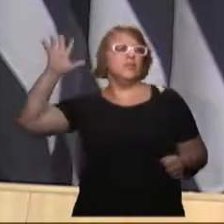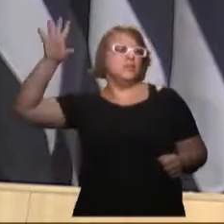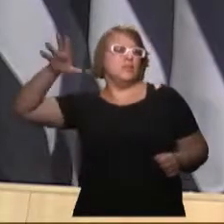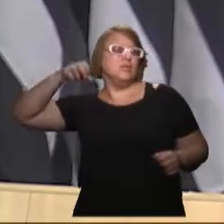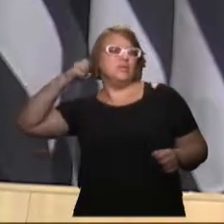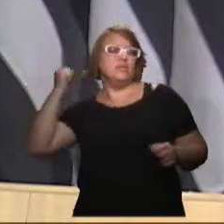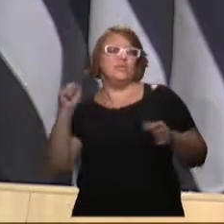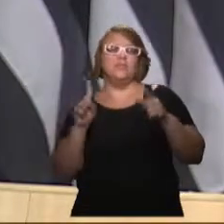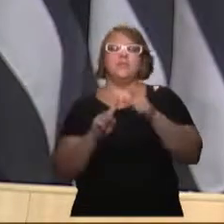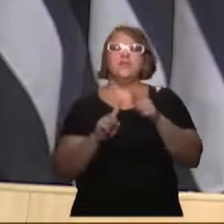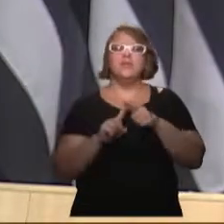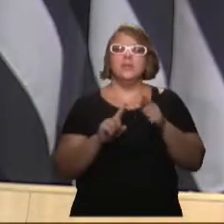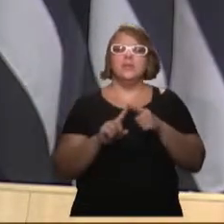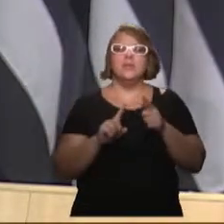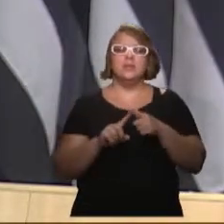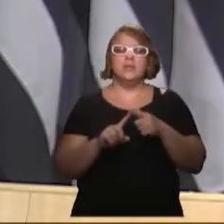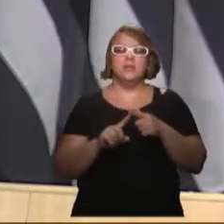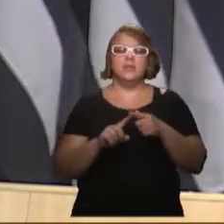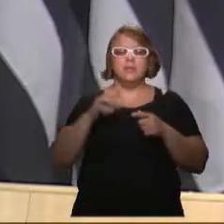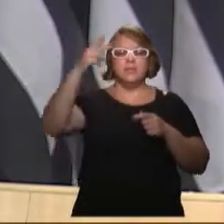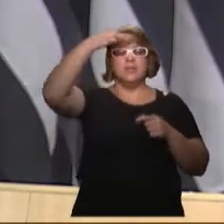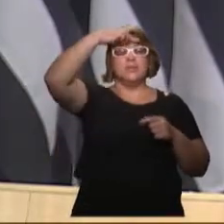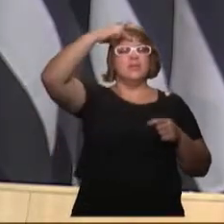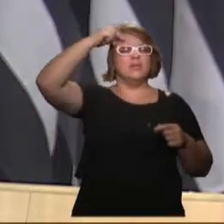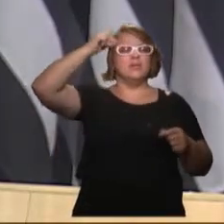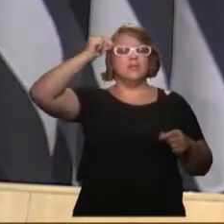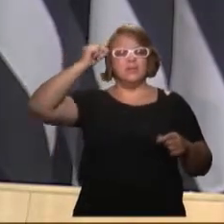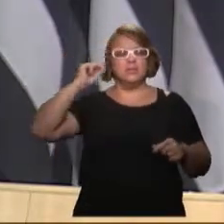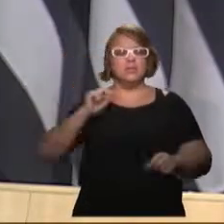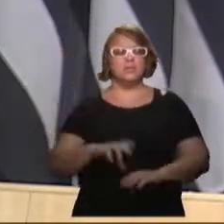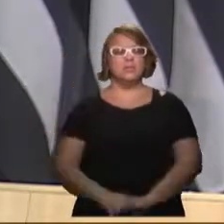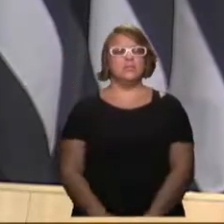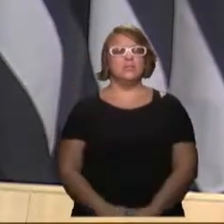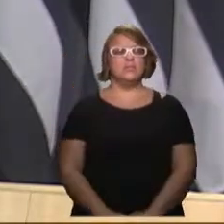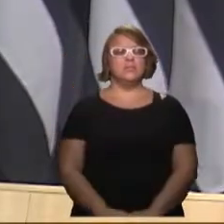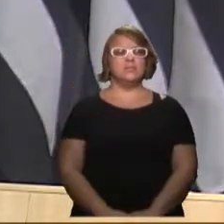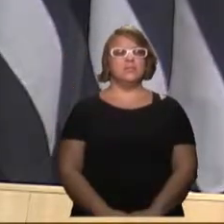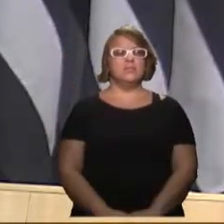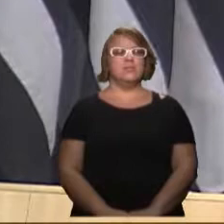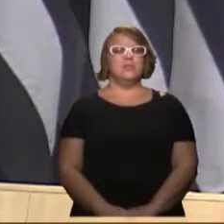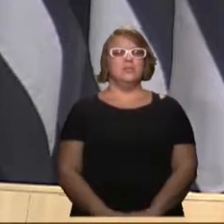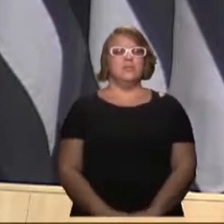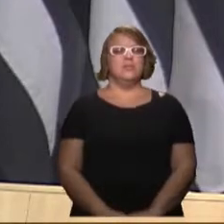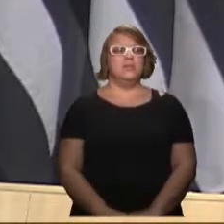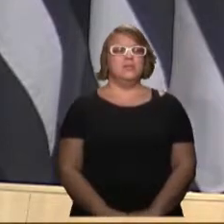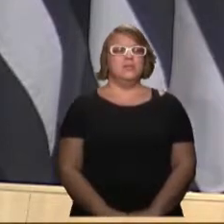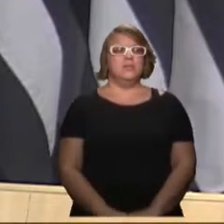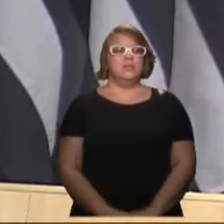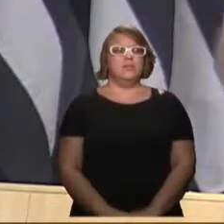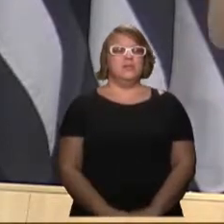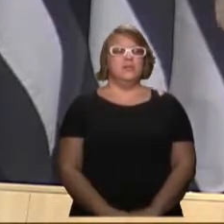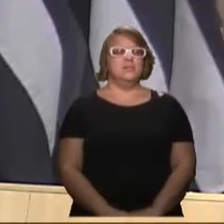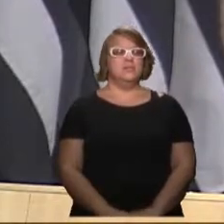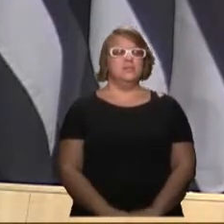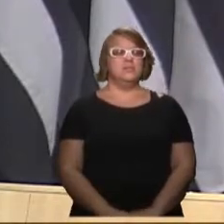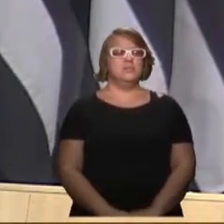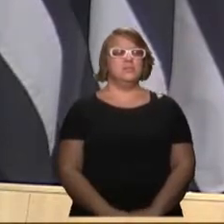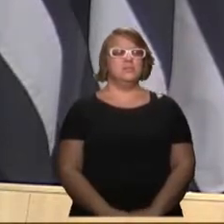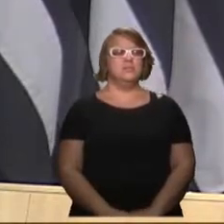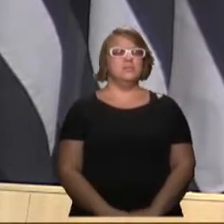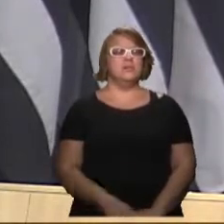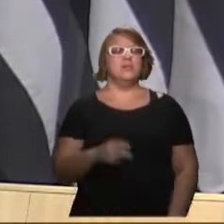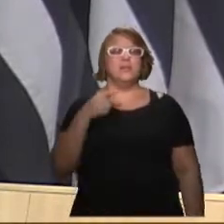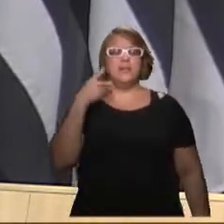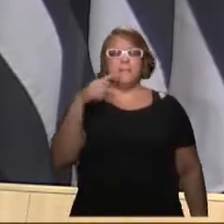que nós não podemos discutir esse assunto se nós não tivermos um laudo de uma empresa qualificada que nos atesta, que fala o seguinte,